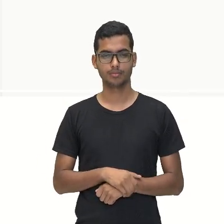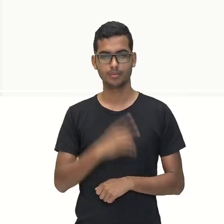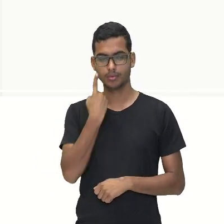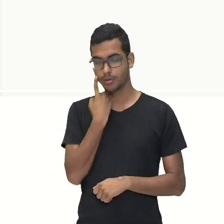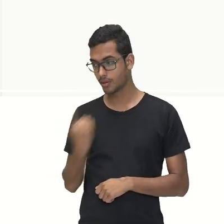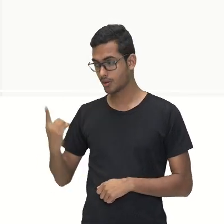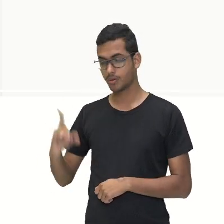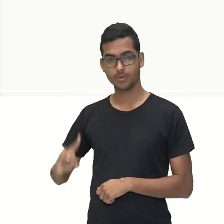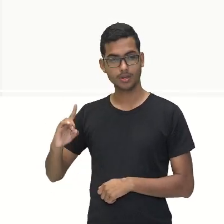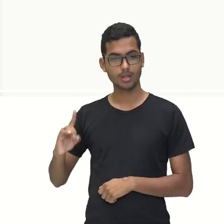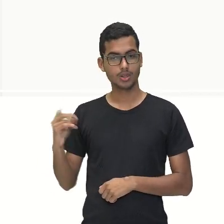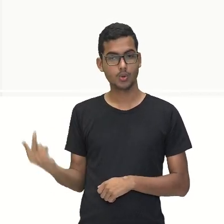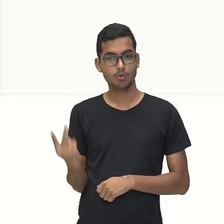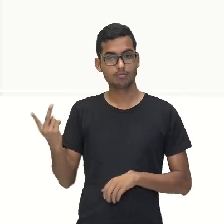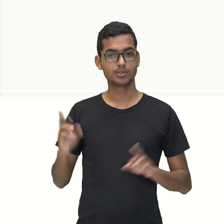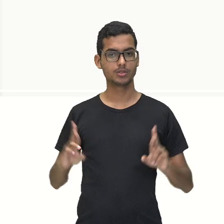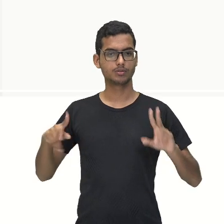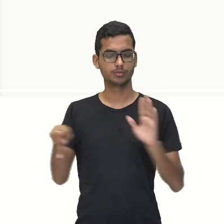zero,